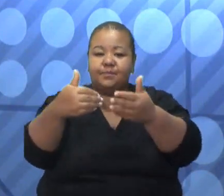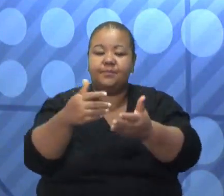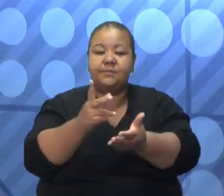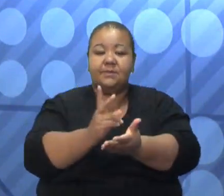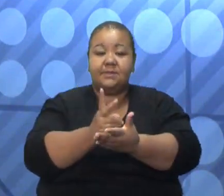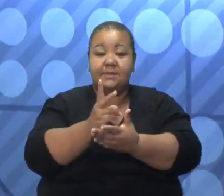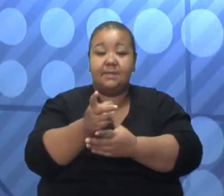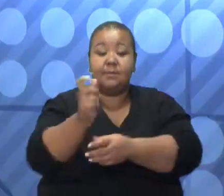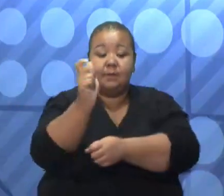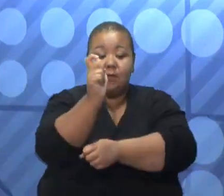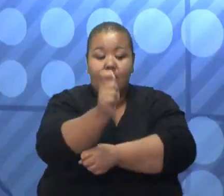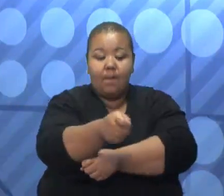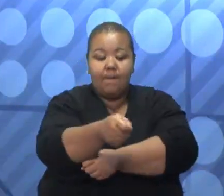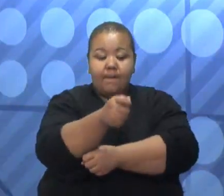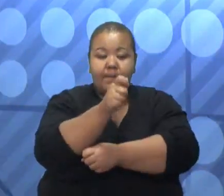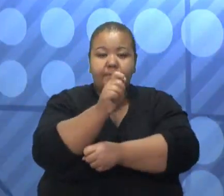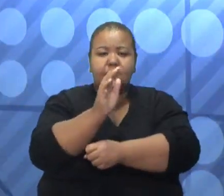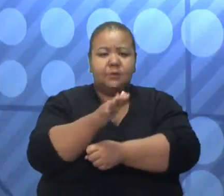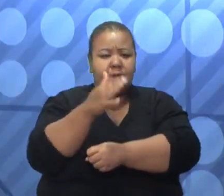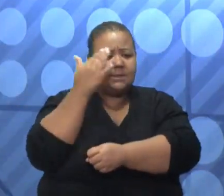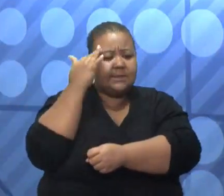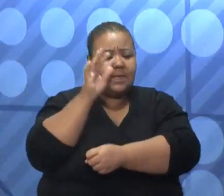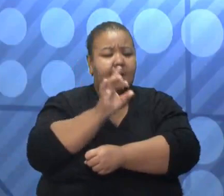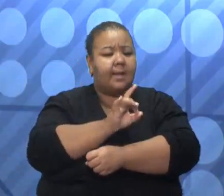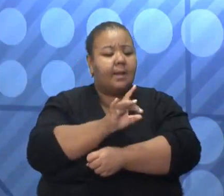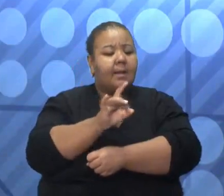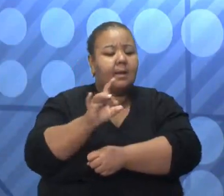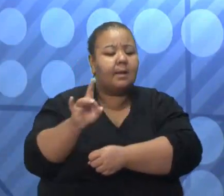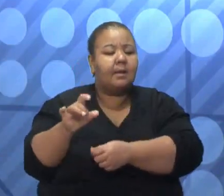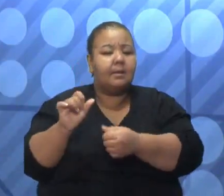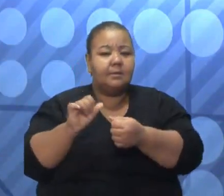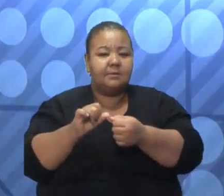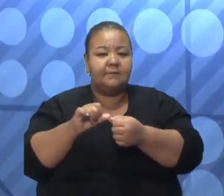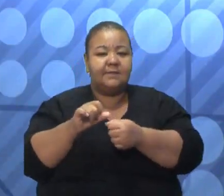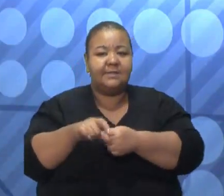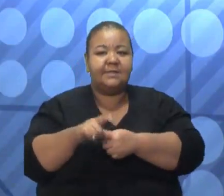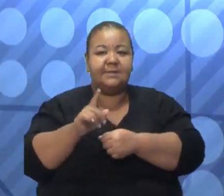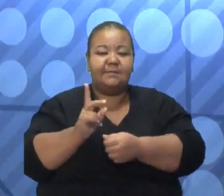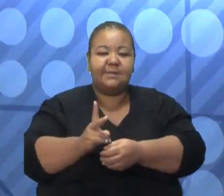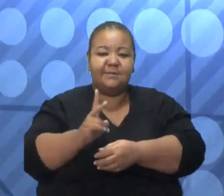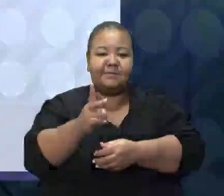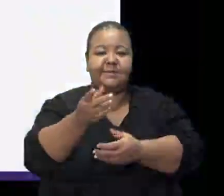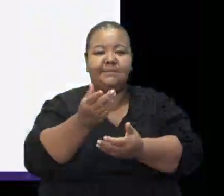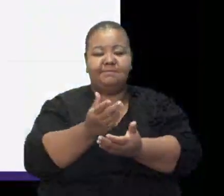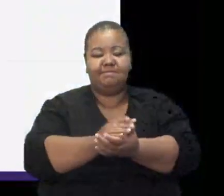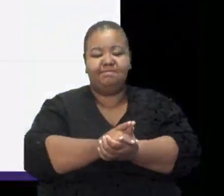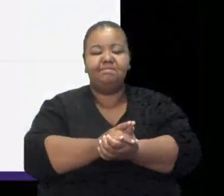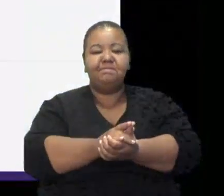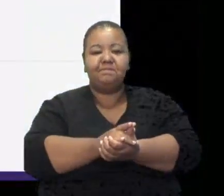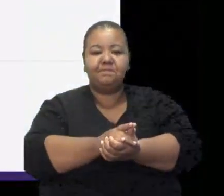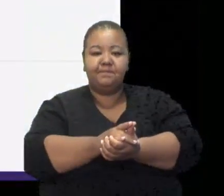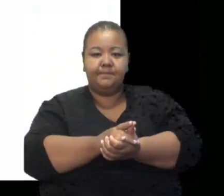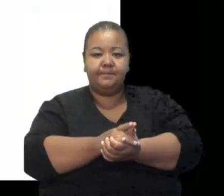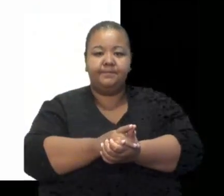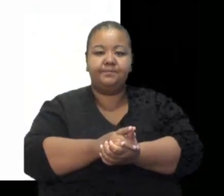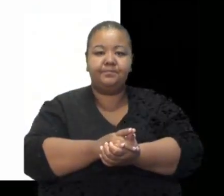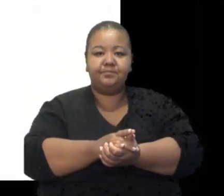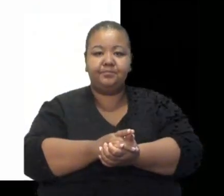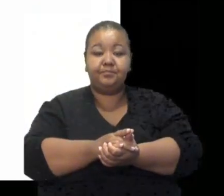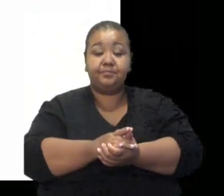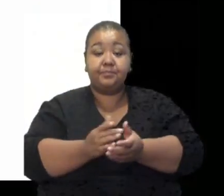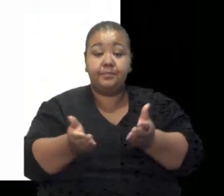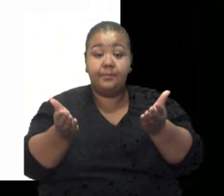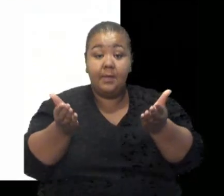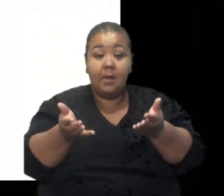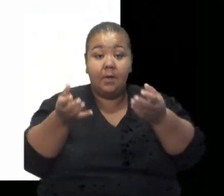que eu for pescar, eu já sei cada parte do processo que eu tenho que fazer. Mas vamos dar sequência para o nosso produto. Chega a